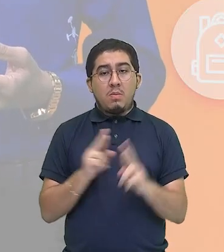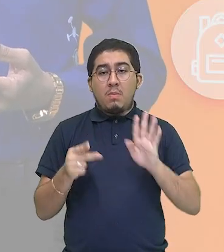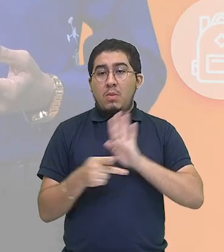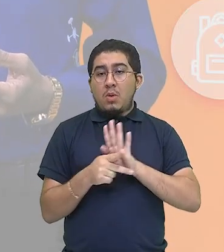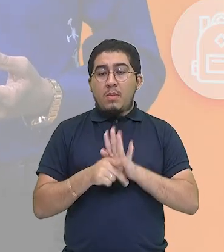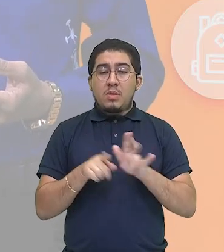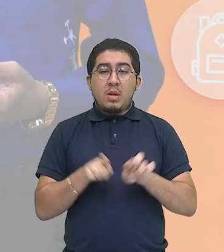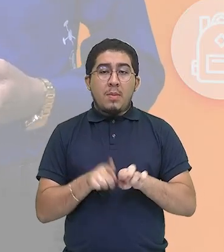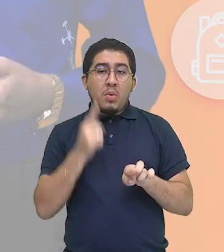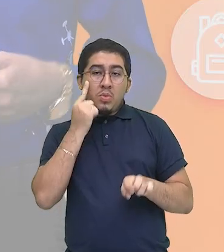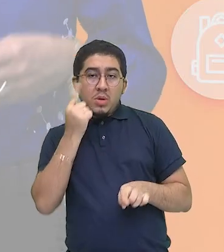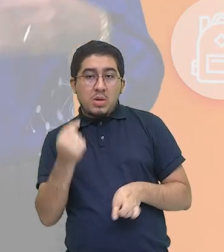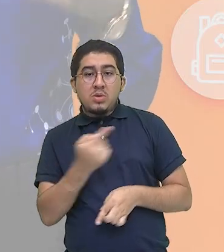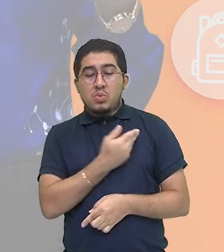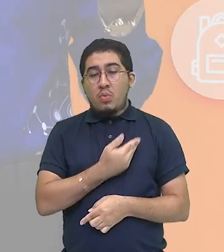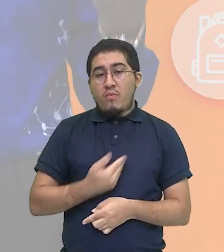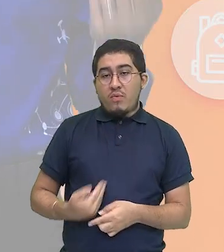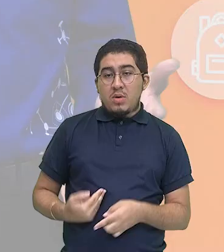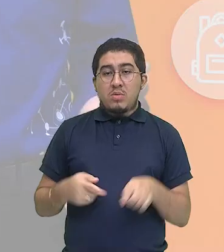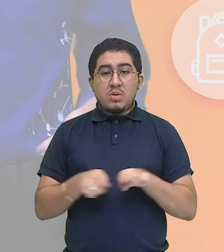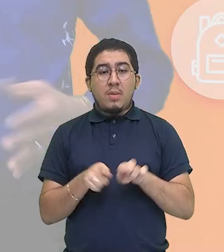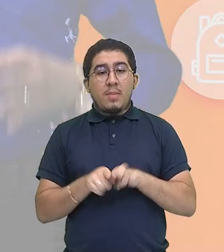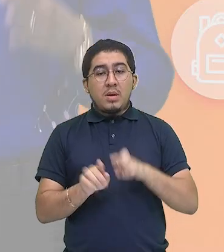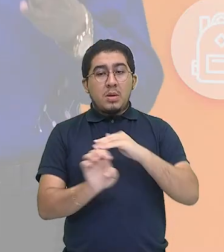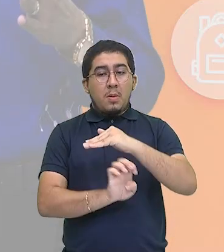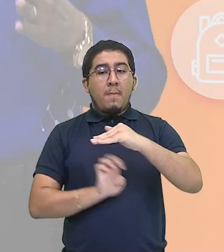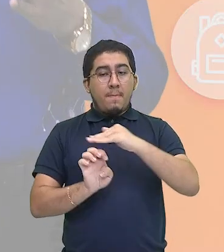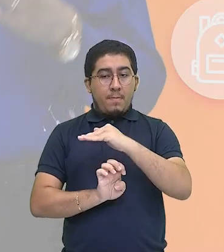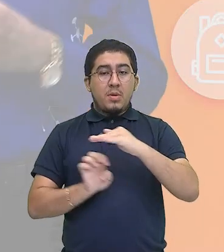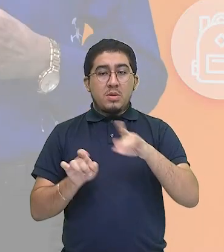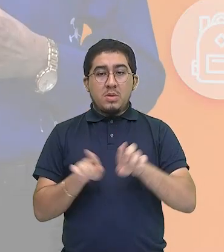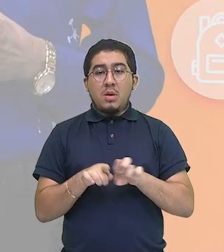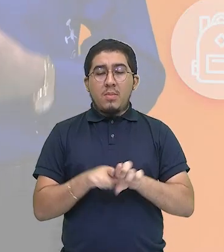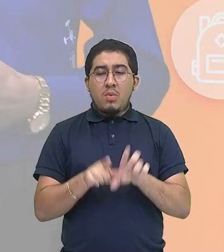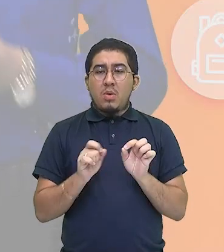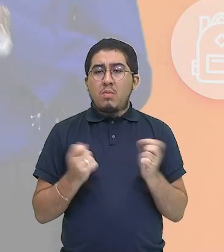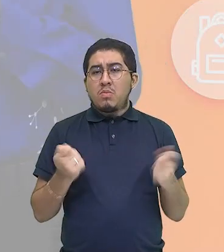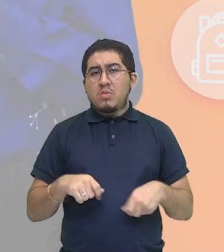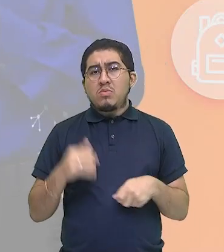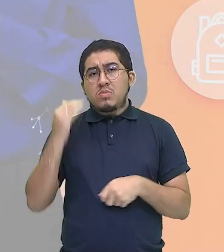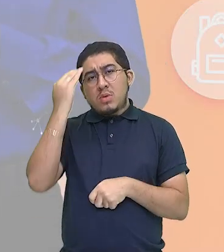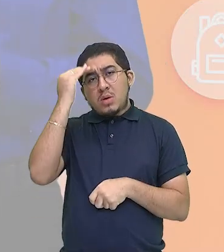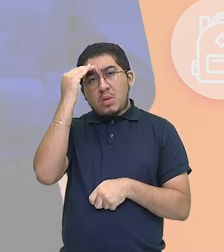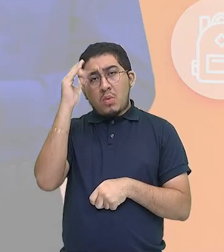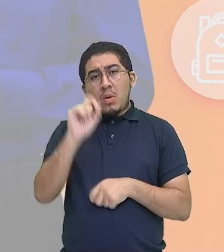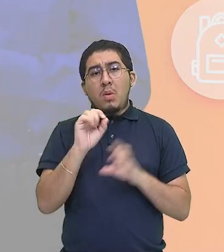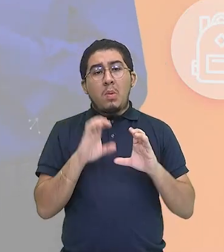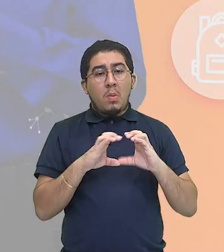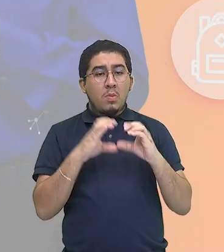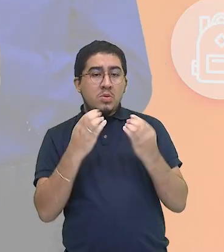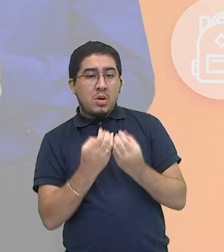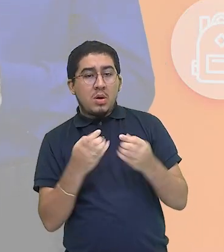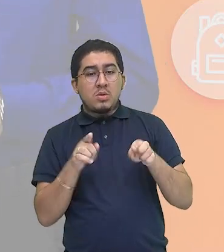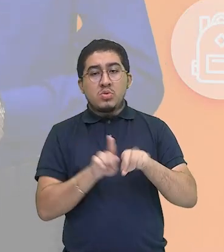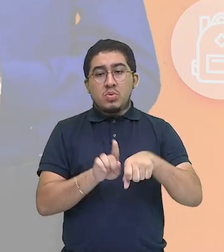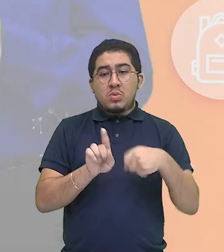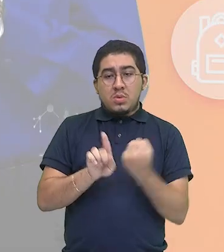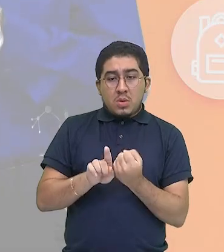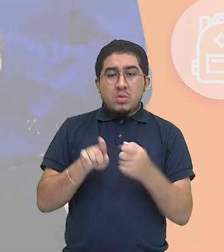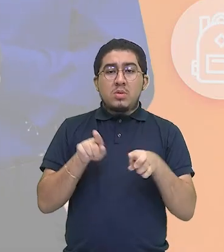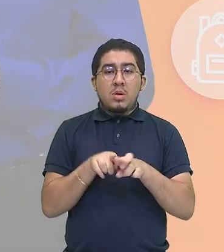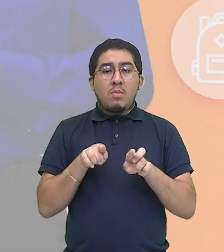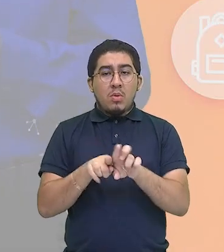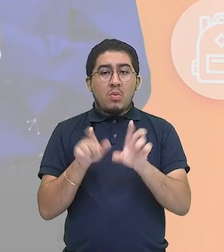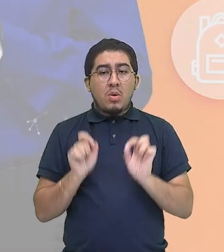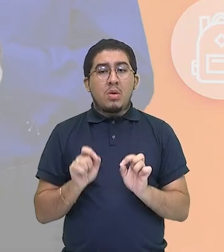dos interesses do governo, das grandes empresas e, de certa forma, das comunidades, das sociedades e,